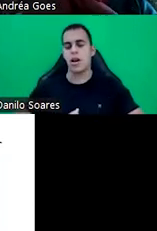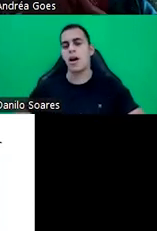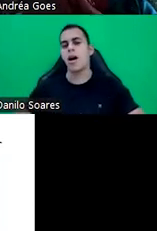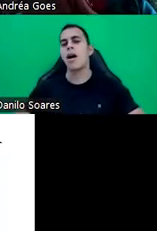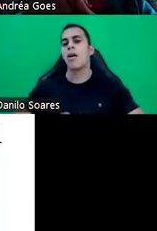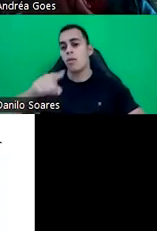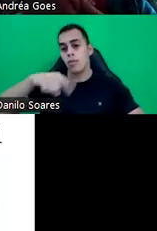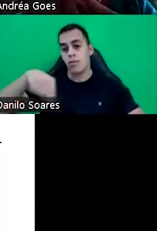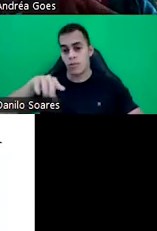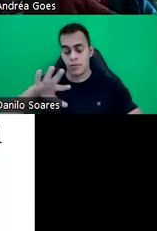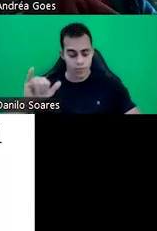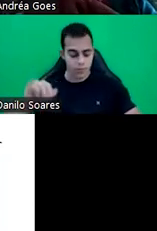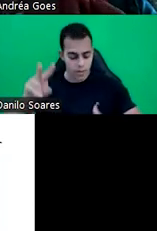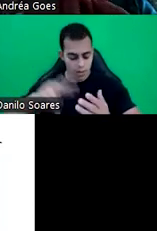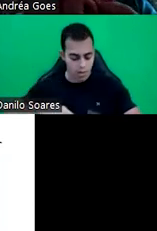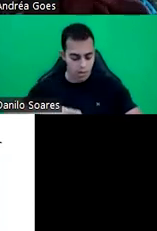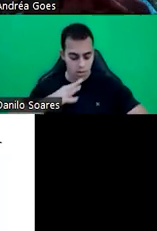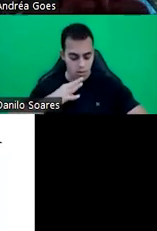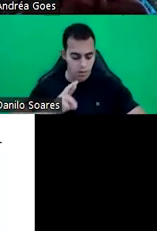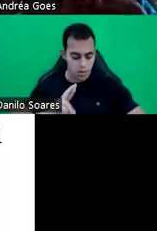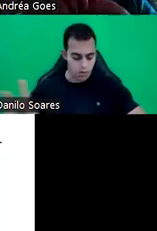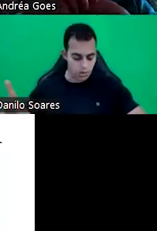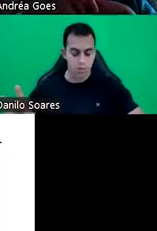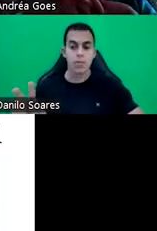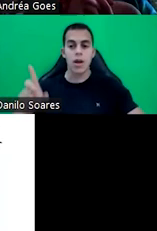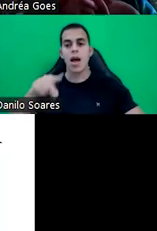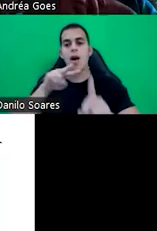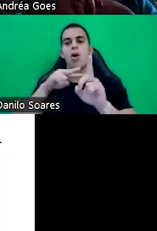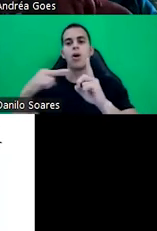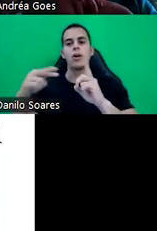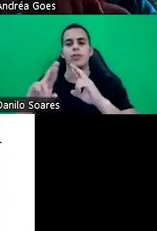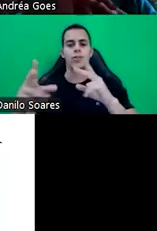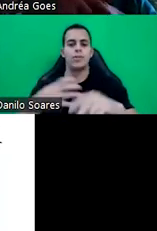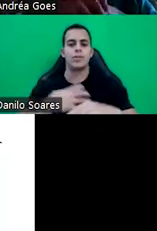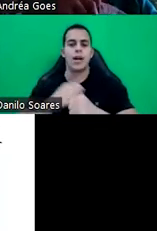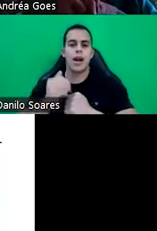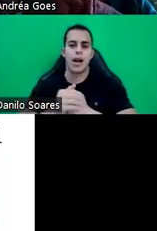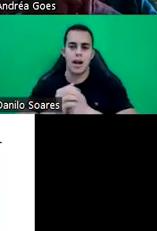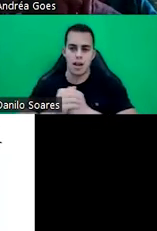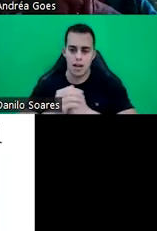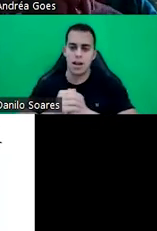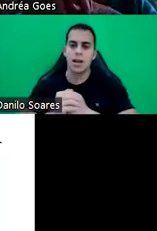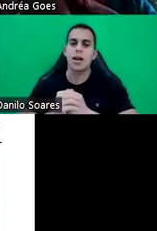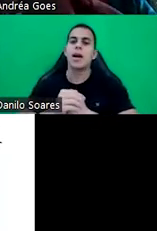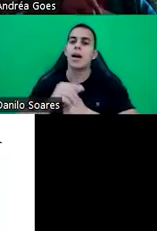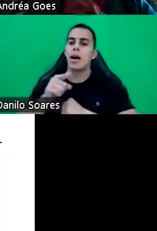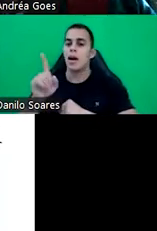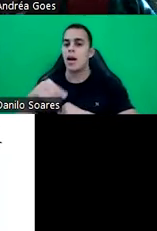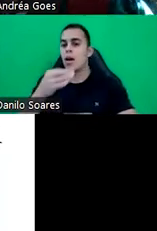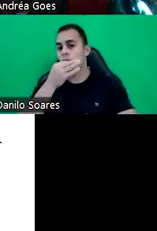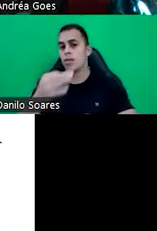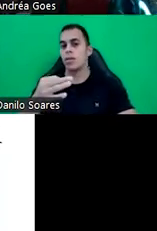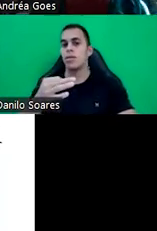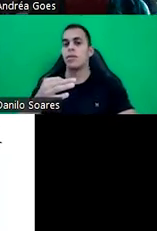vão ler com outros olhos, com outro olhar, com outro carinho. Então, aqui é um comentário de